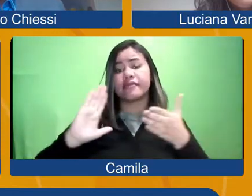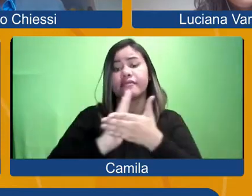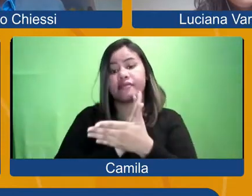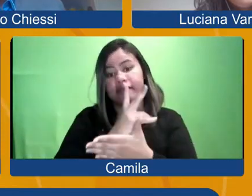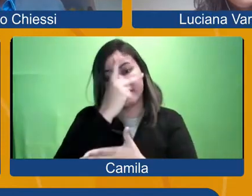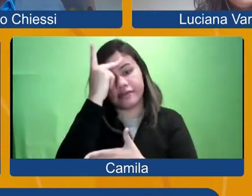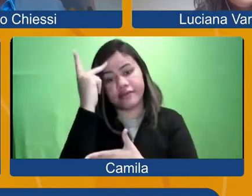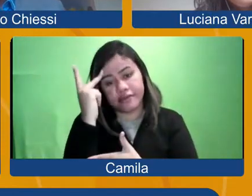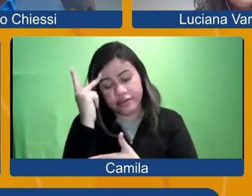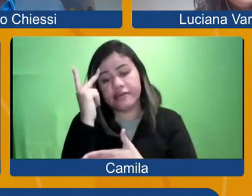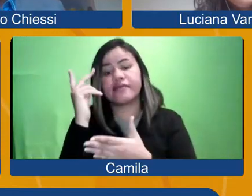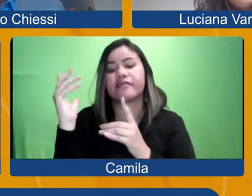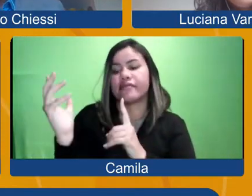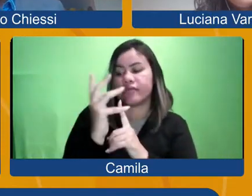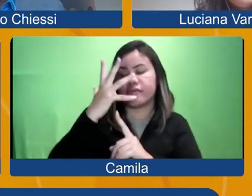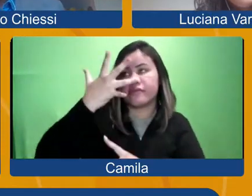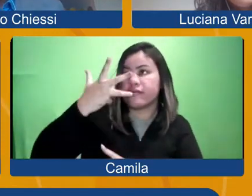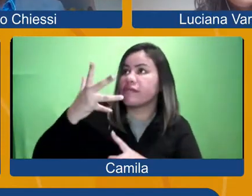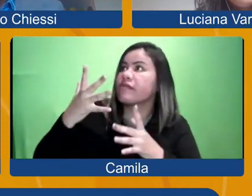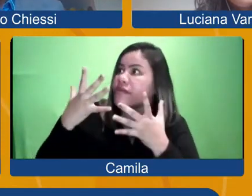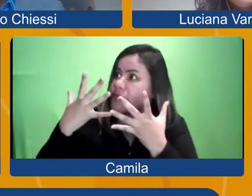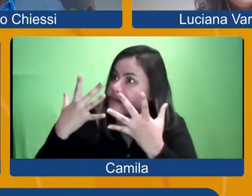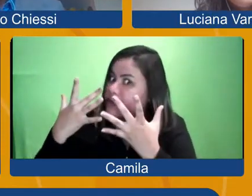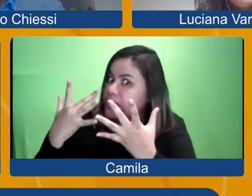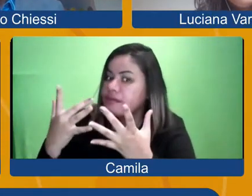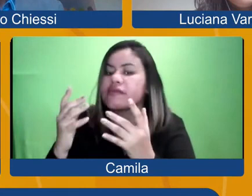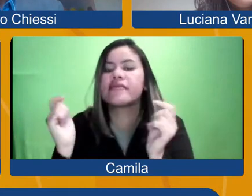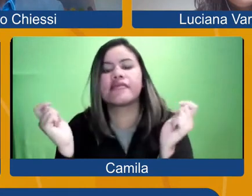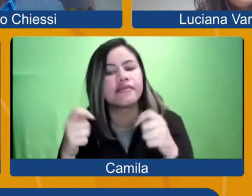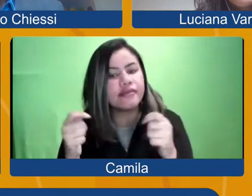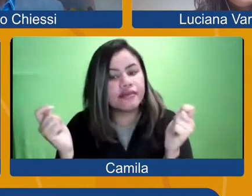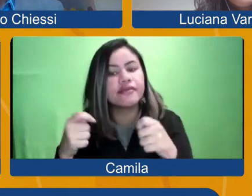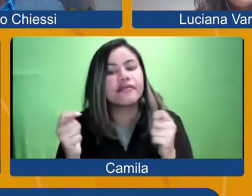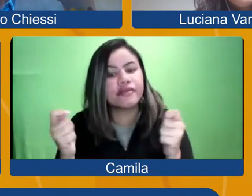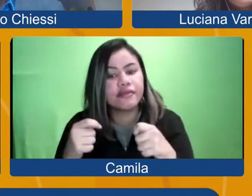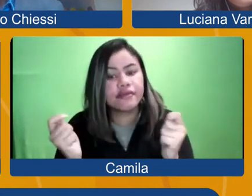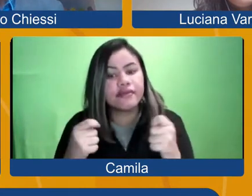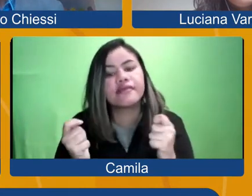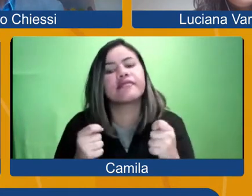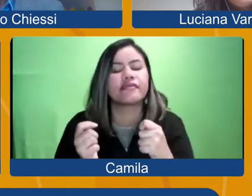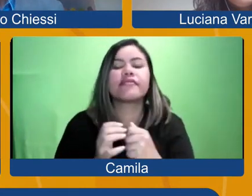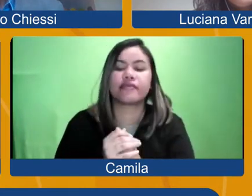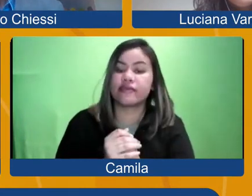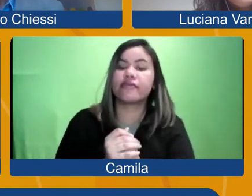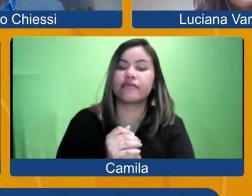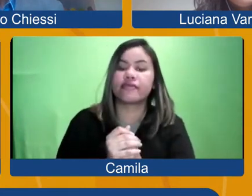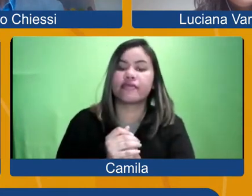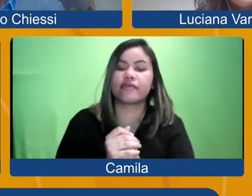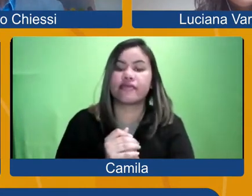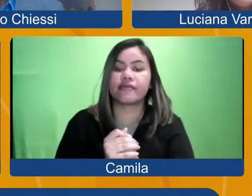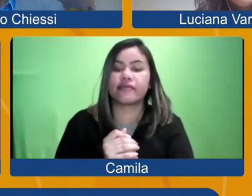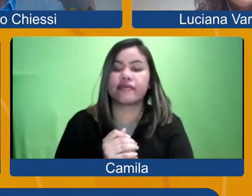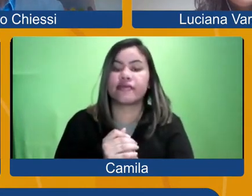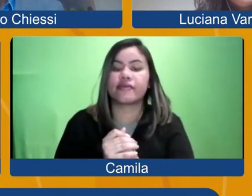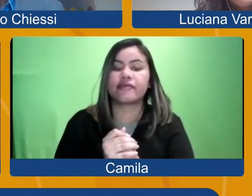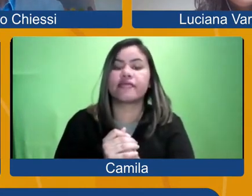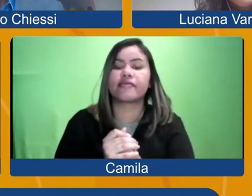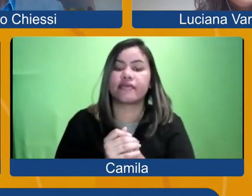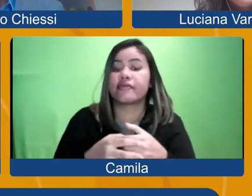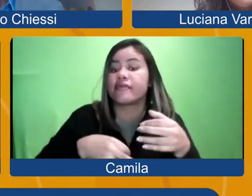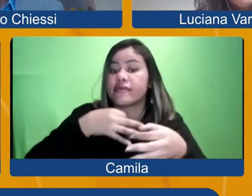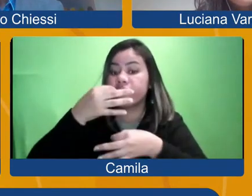de serem convencidas, entre aspas, né, de serem ação e mudar de opinião,